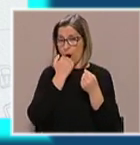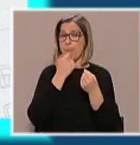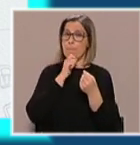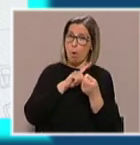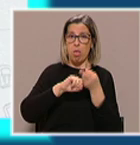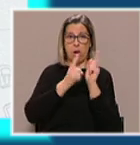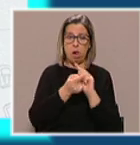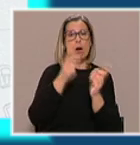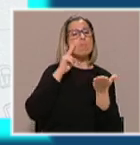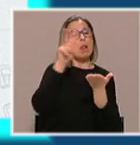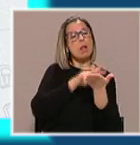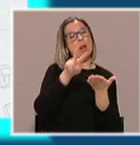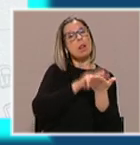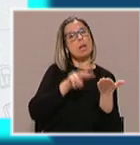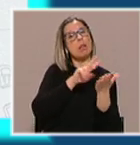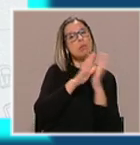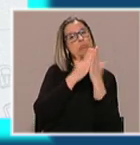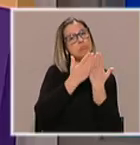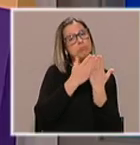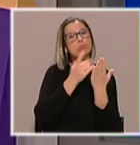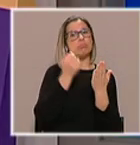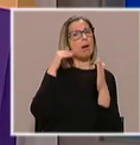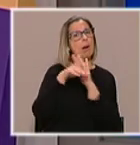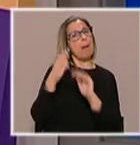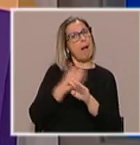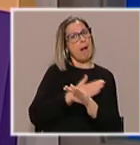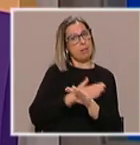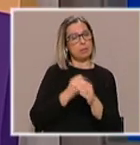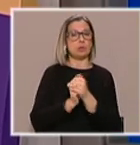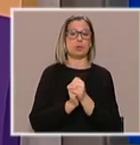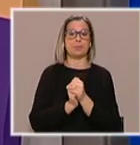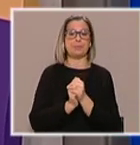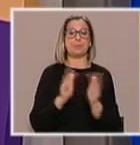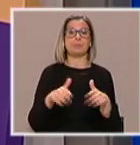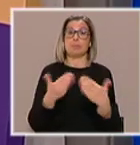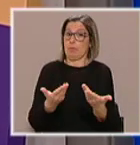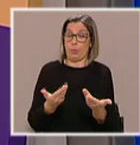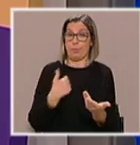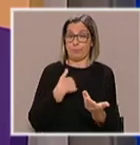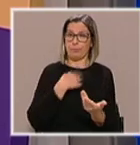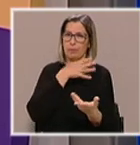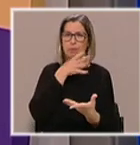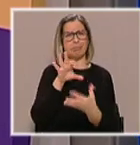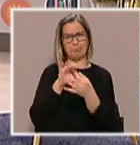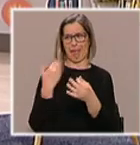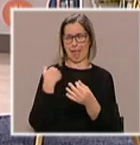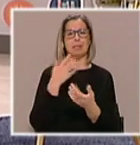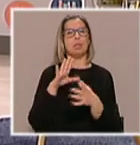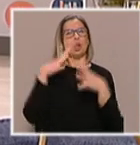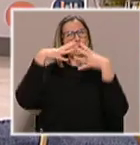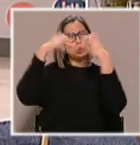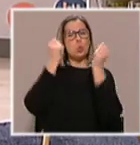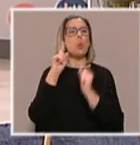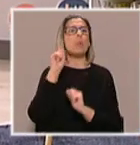optar por ler um pouco antes do deitar. Pois bem, porquê que referi que o escuro é extremamente